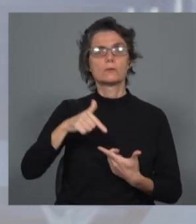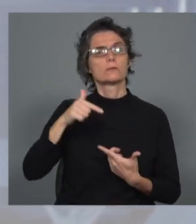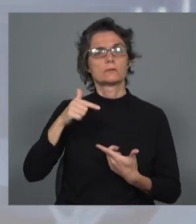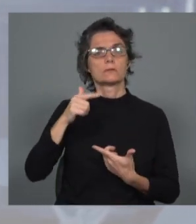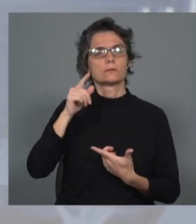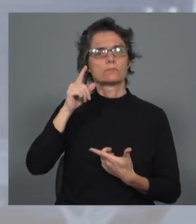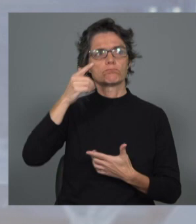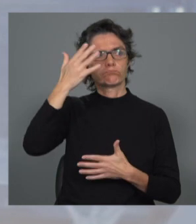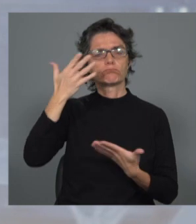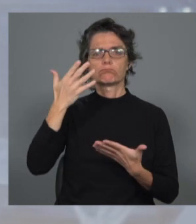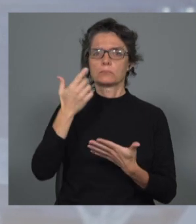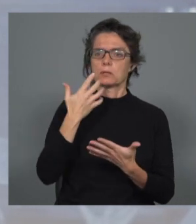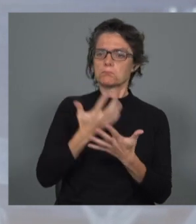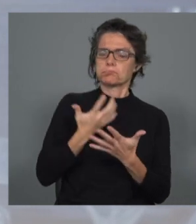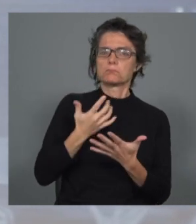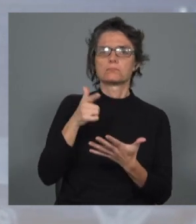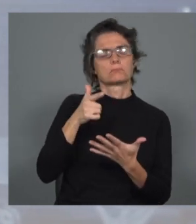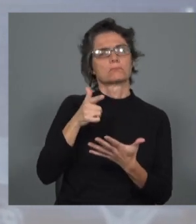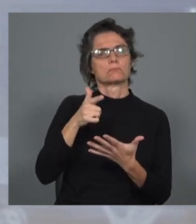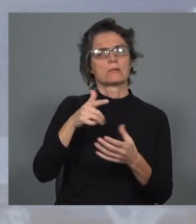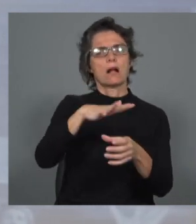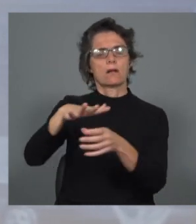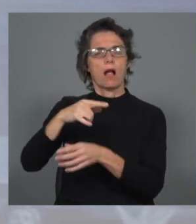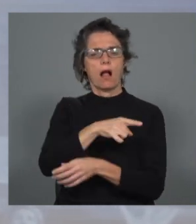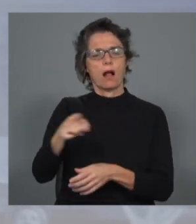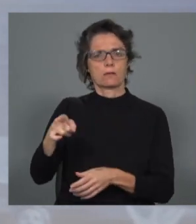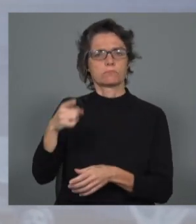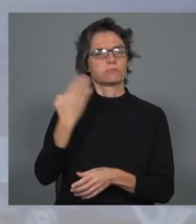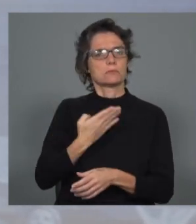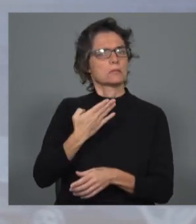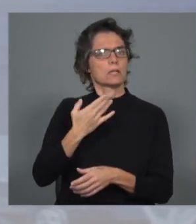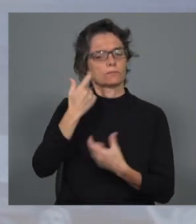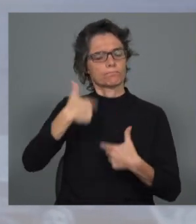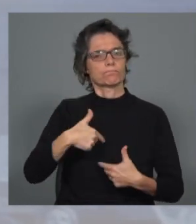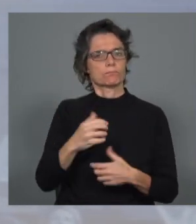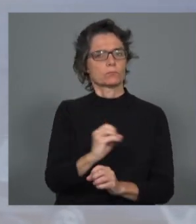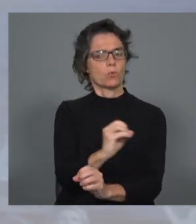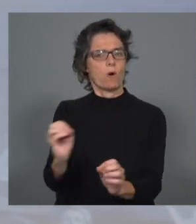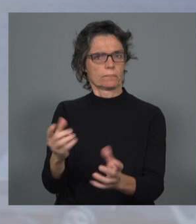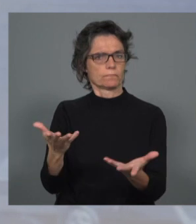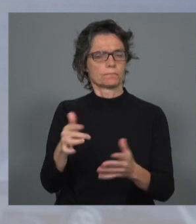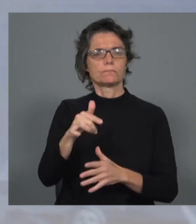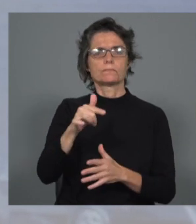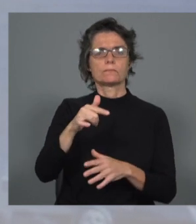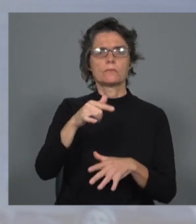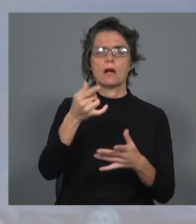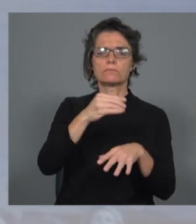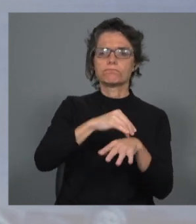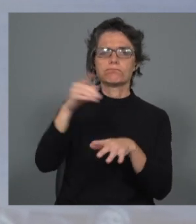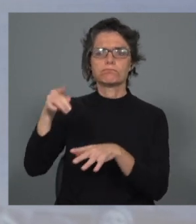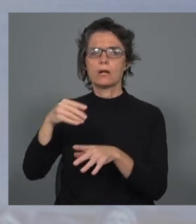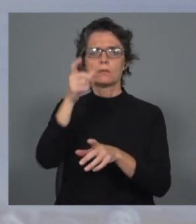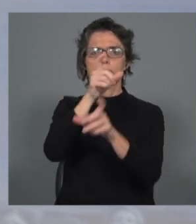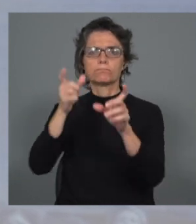muitas as situações onde direitos fundamentais não são garantidos. Muitos missionários testemunham-no em várias geografias, como